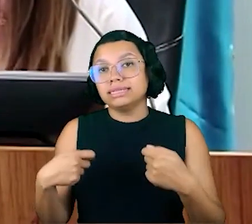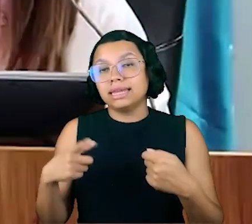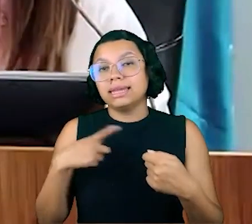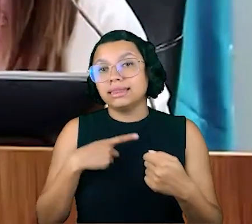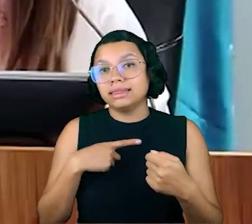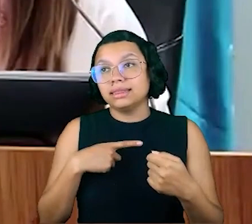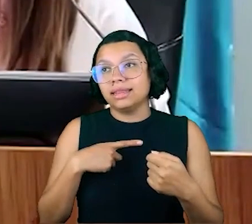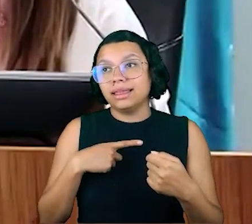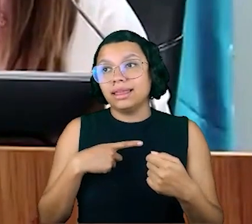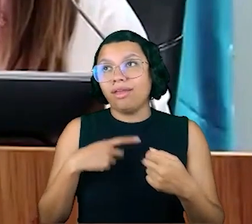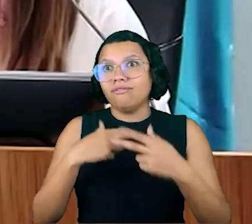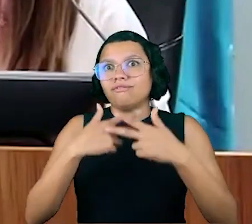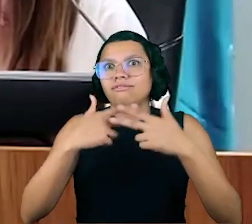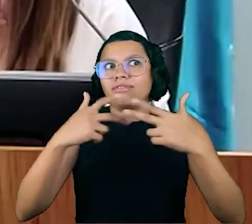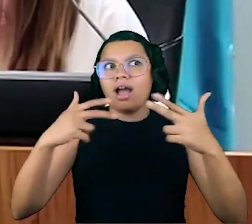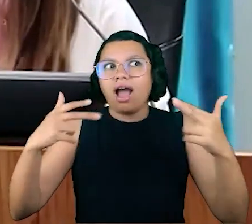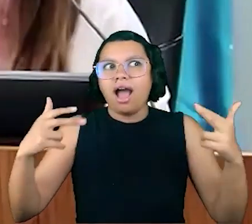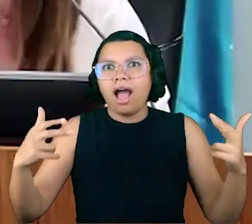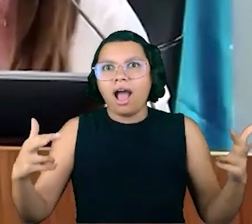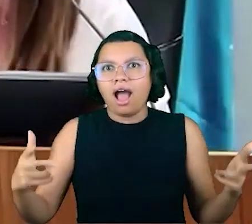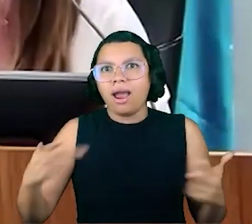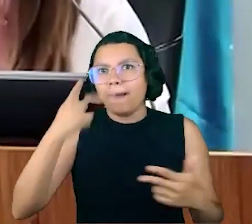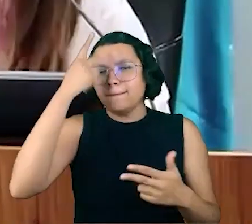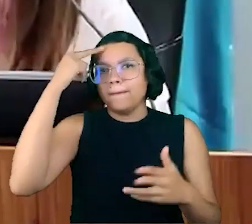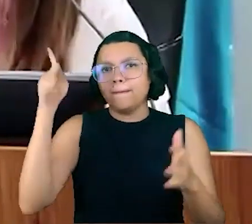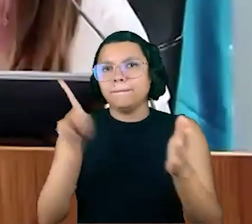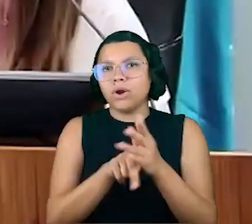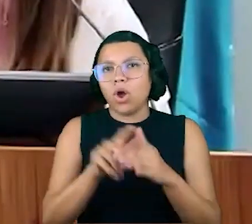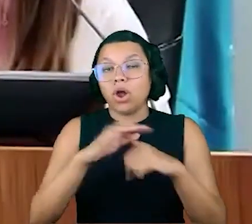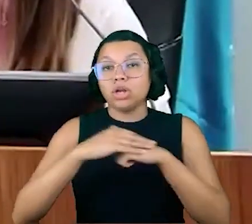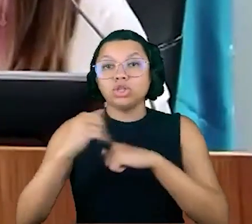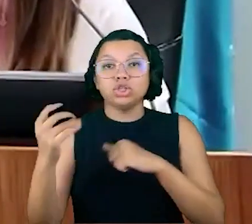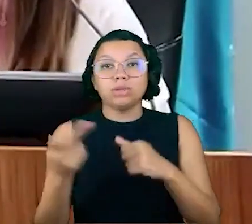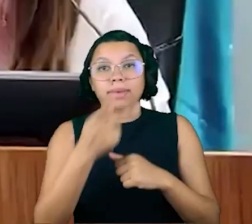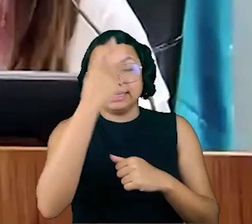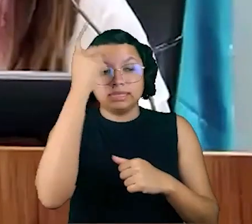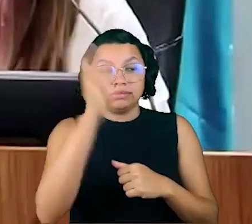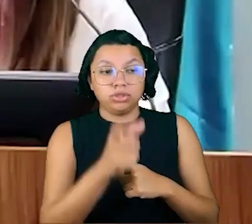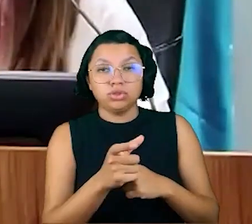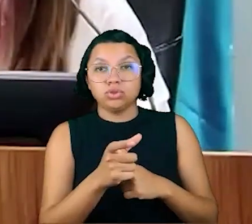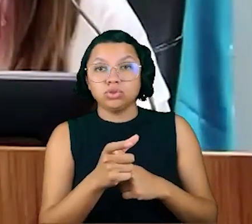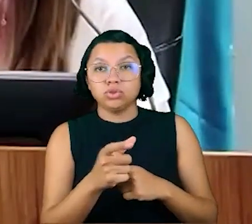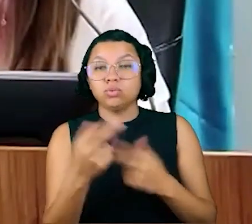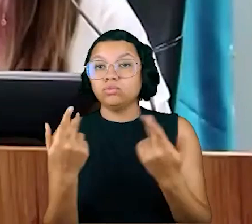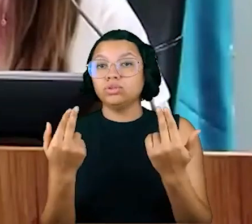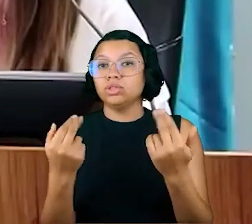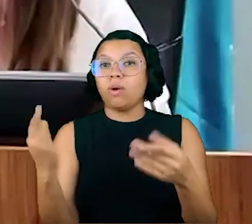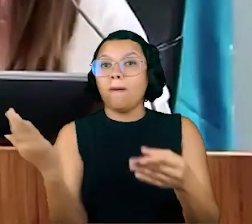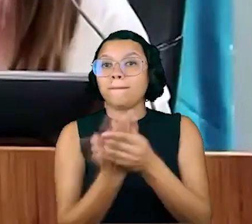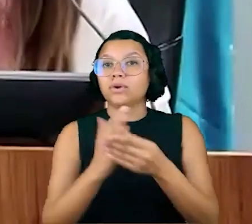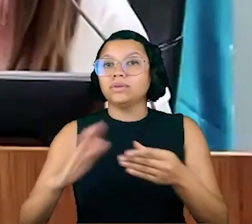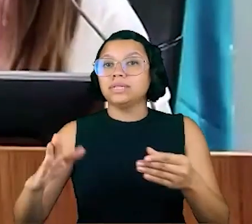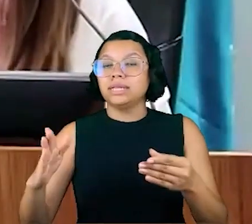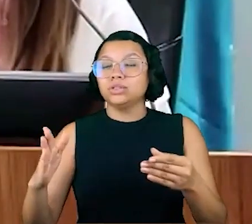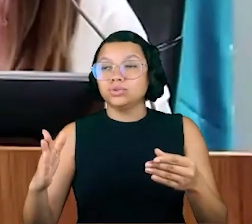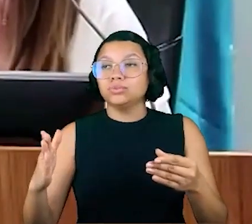ter tantos oficiais de justiça quanto são os processos que nos aparecem dessas